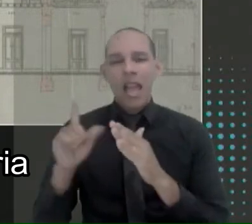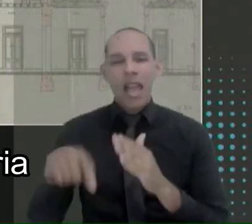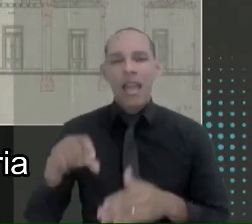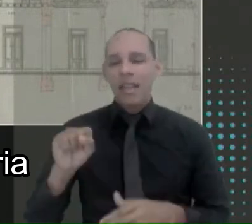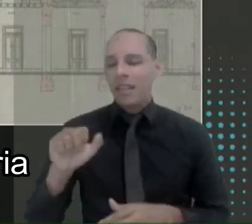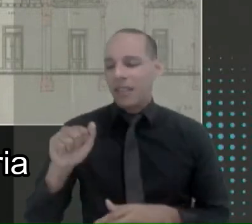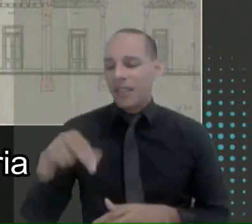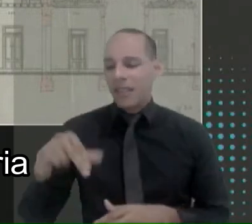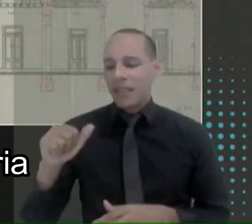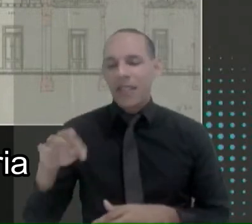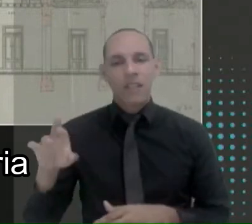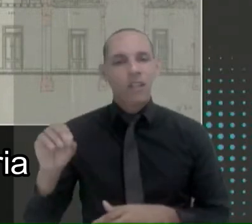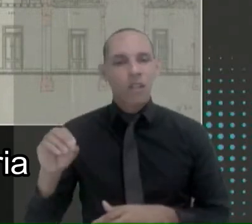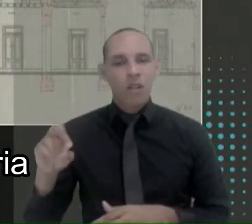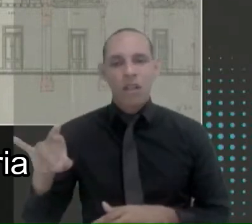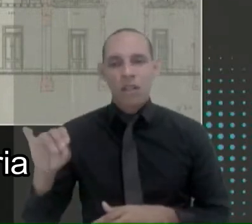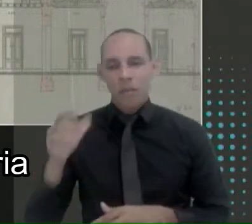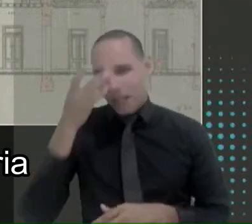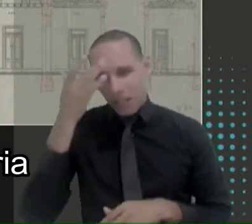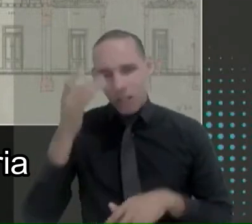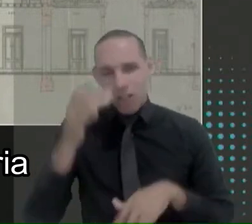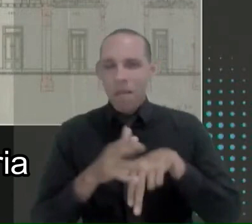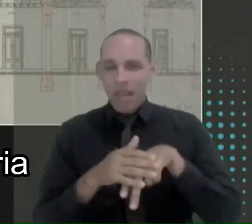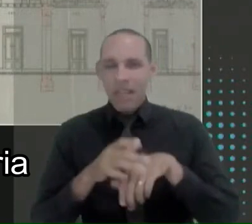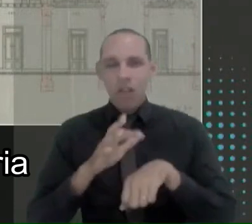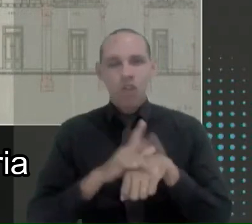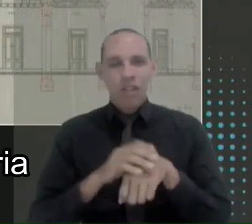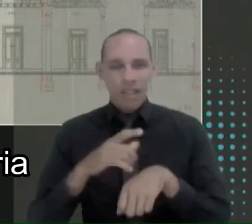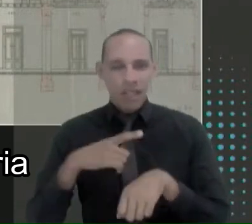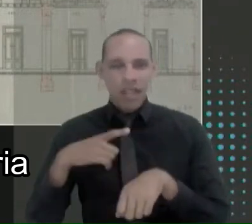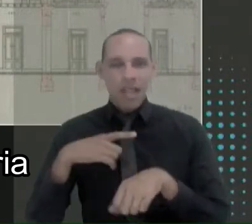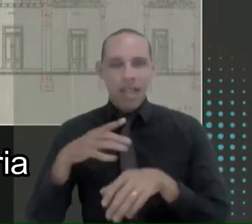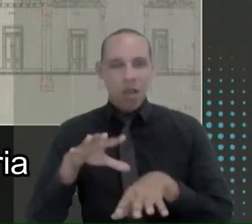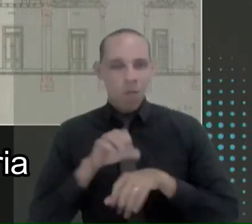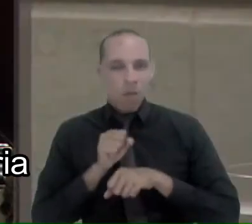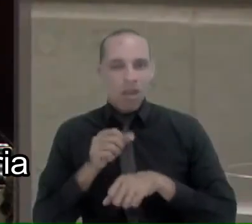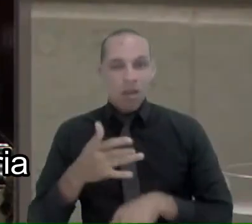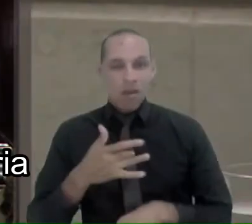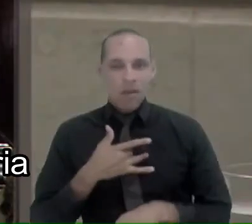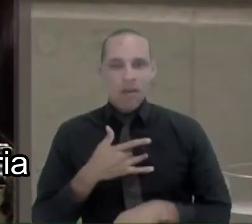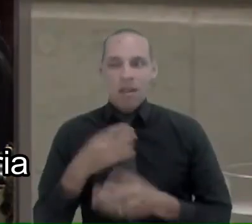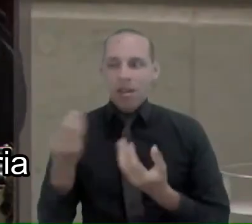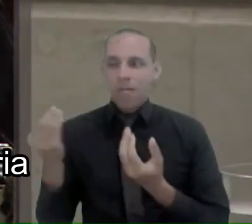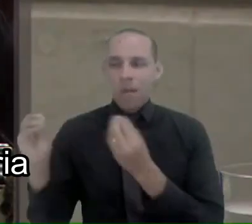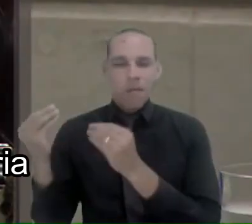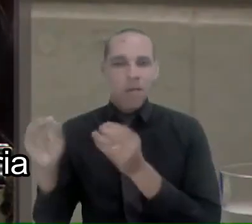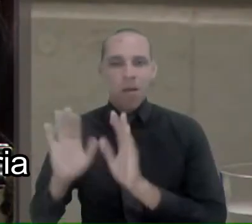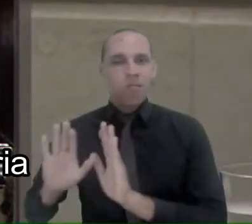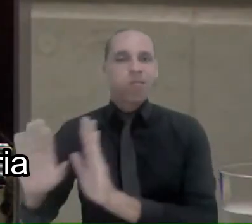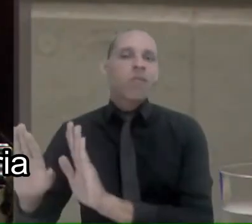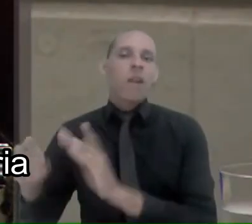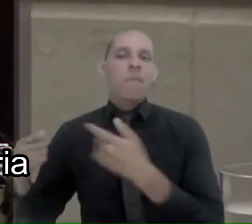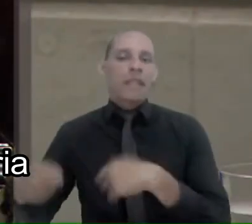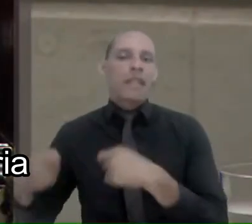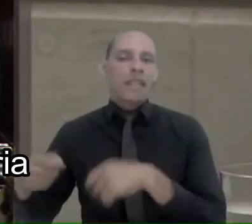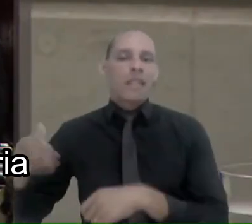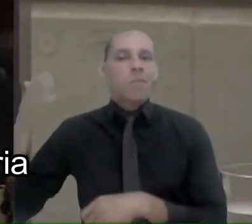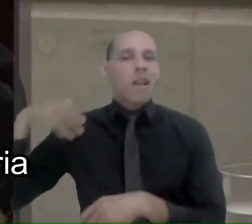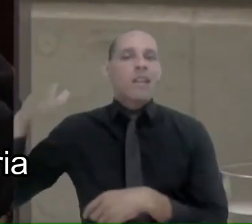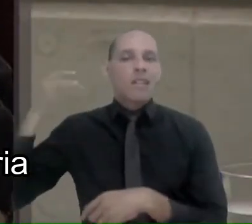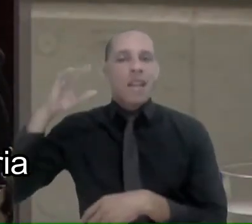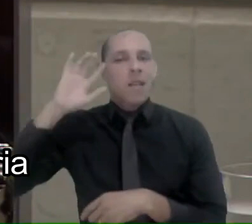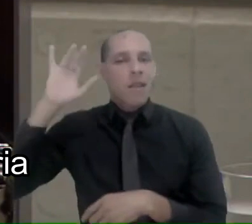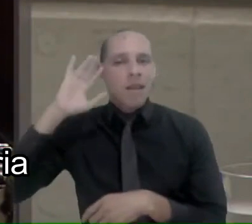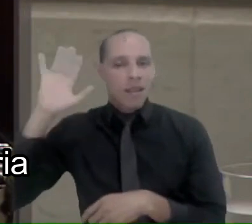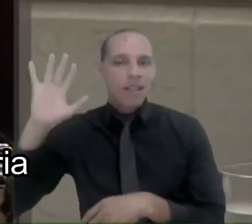representava a visão sanitária na época de que a tuberculose precisava ser isolada dentro de um sanatório, o que a gente